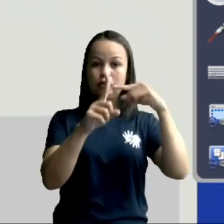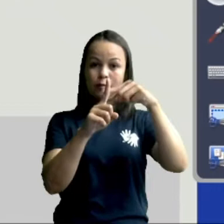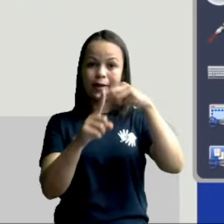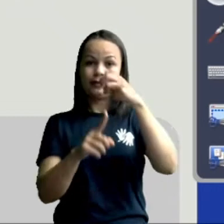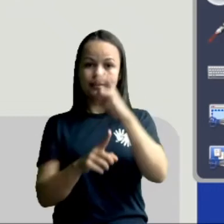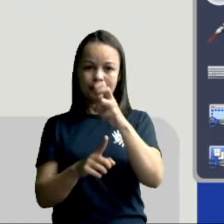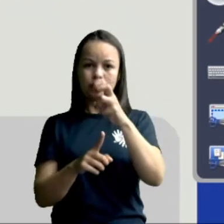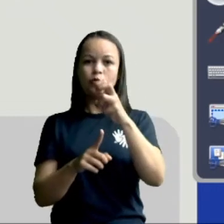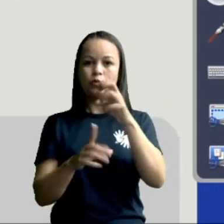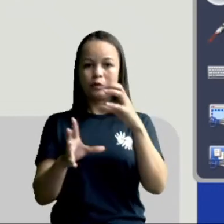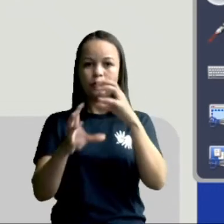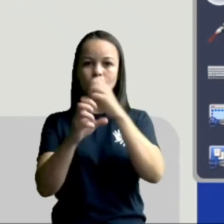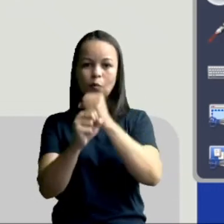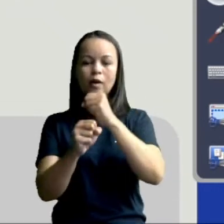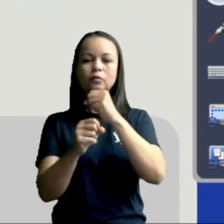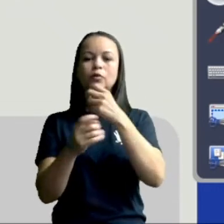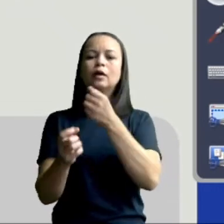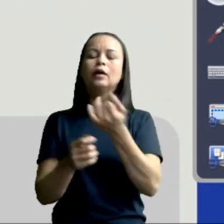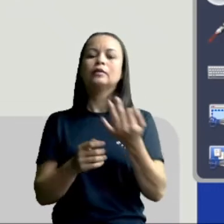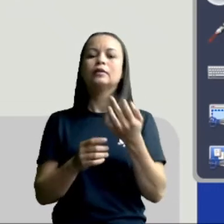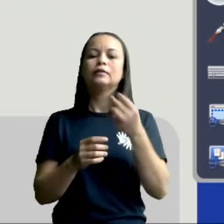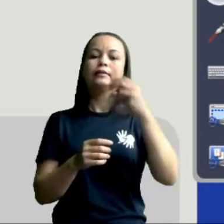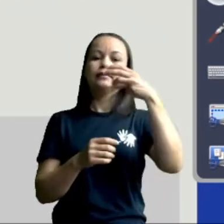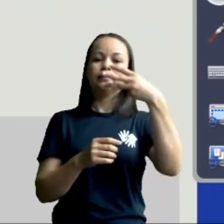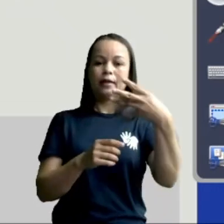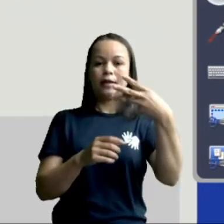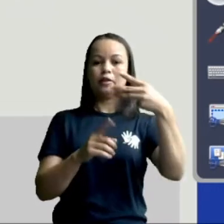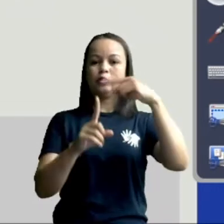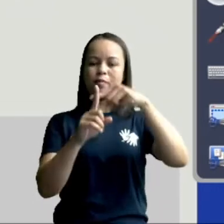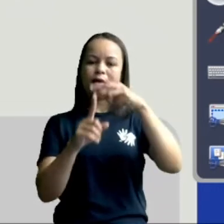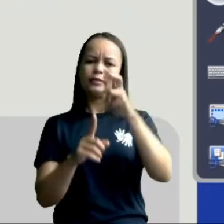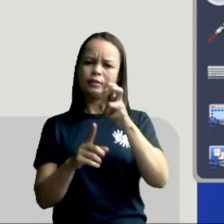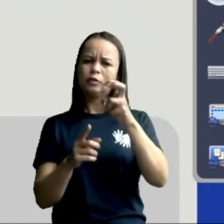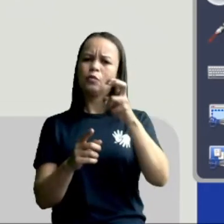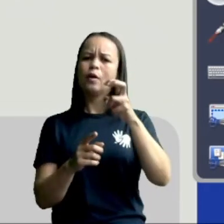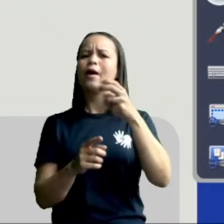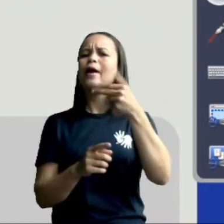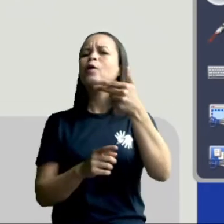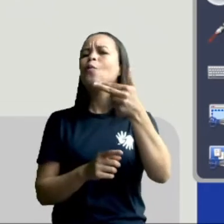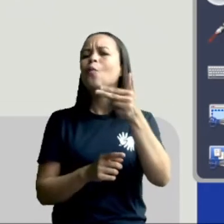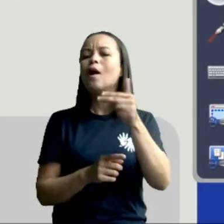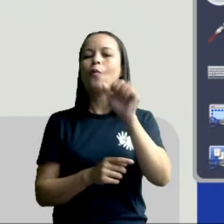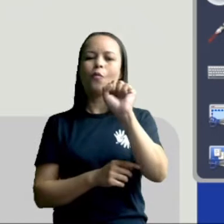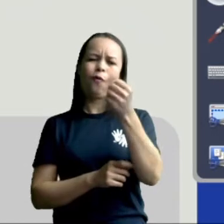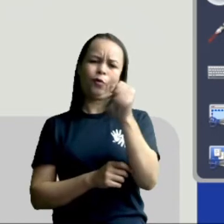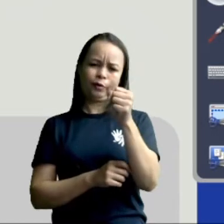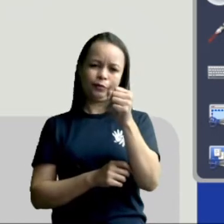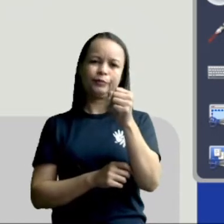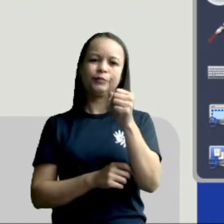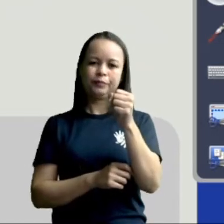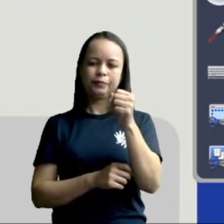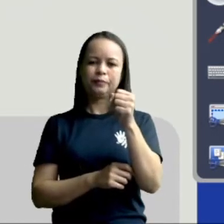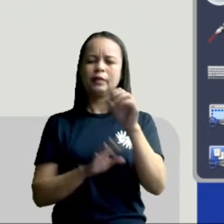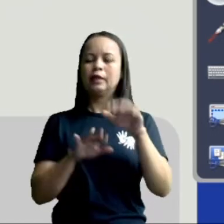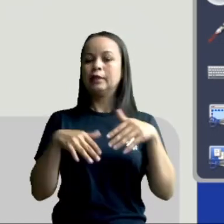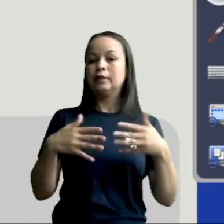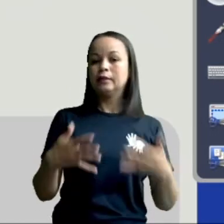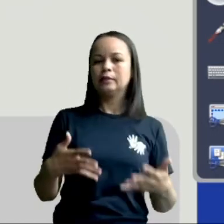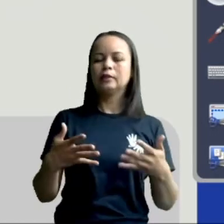com 5 e a gente sabe que a soma 3 mais 5 é igual a 8. Então, quando a